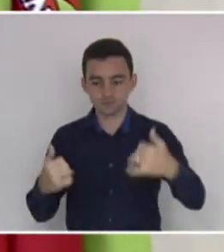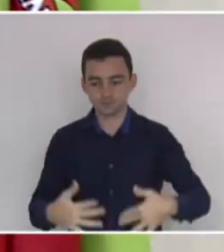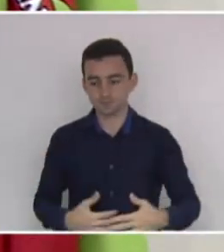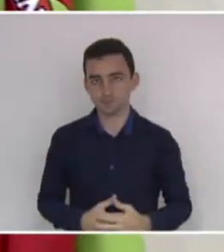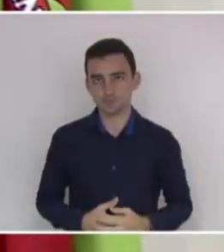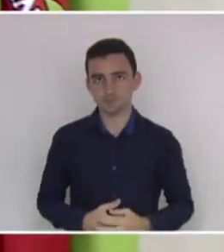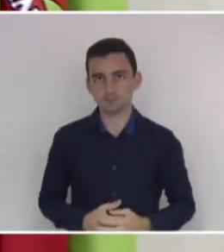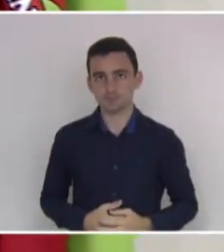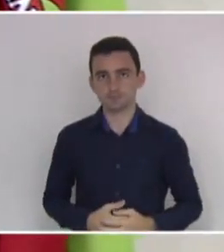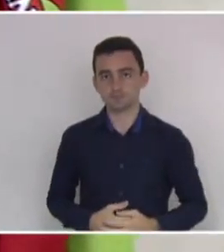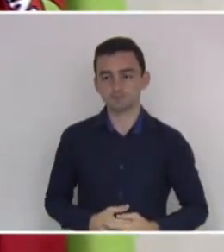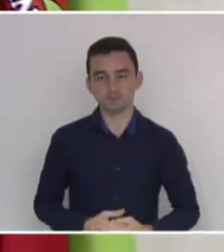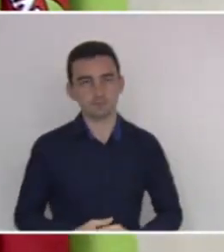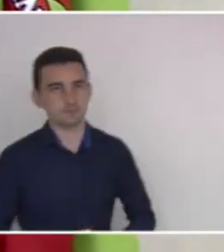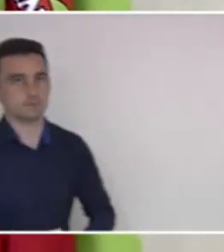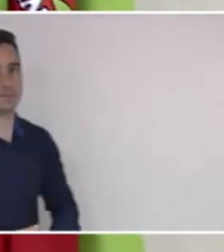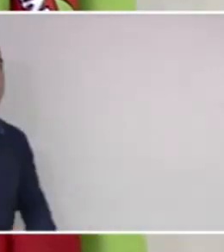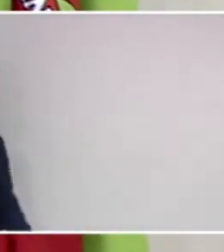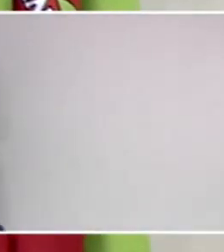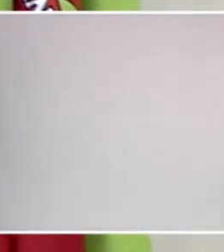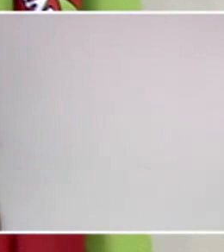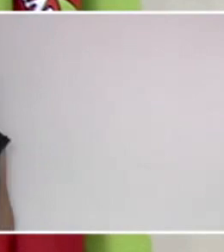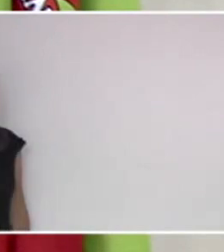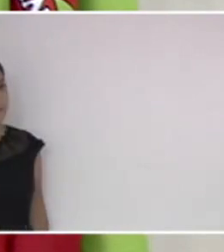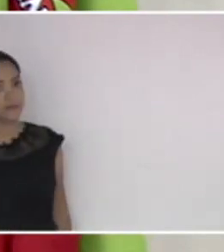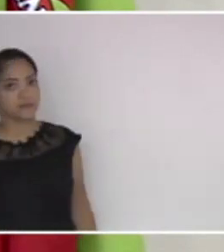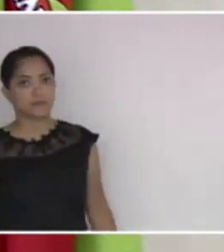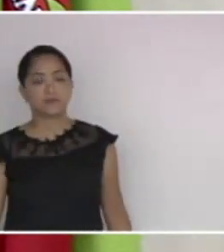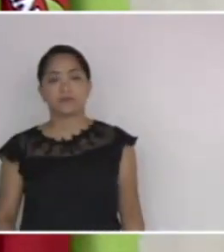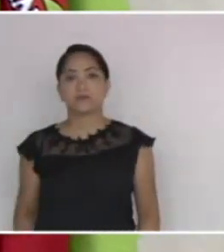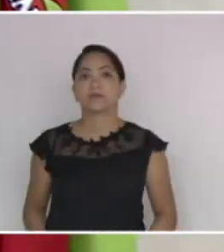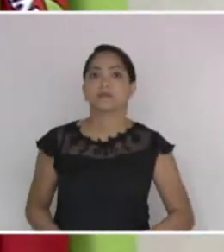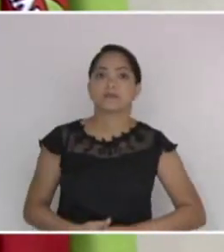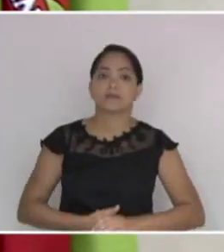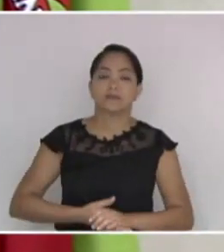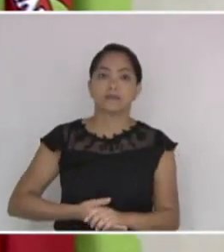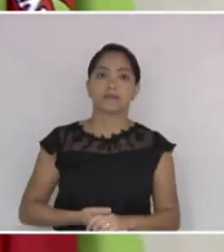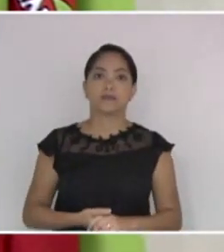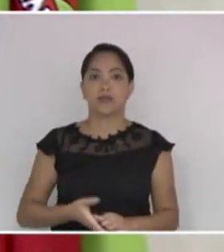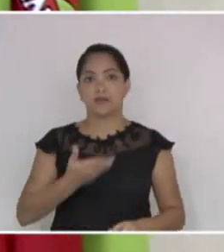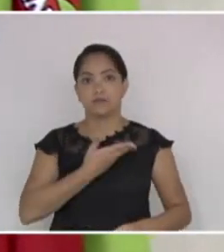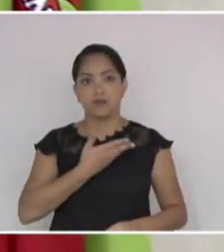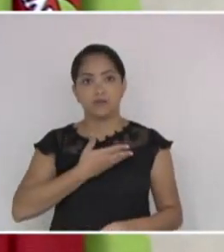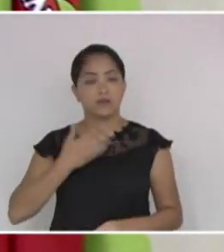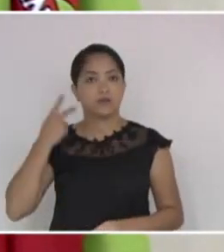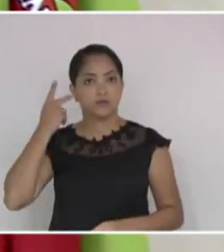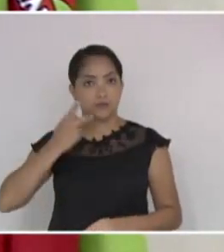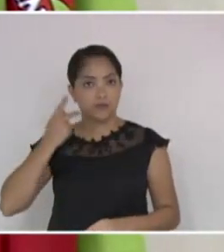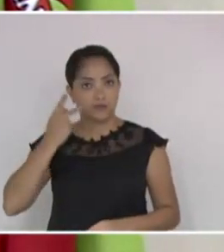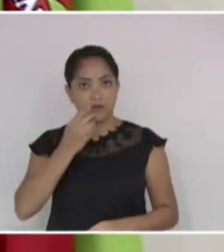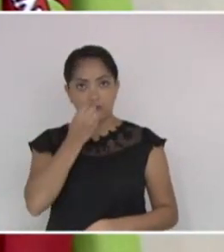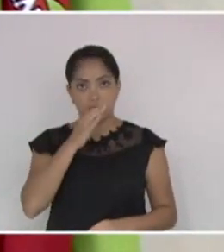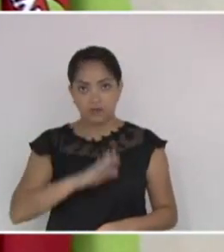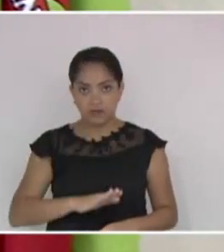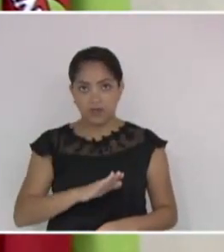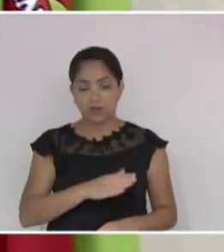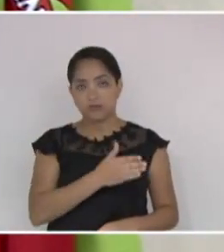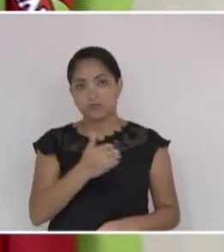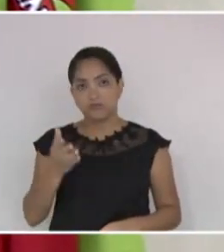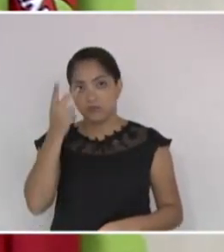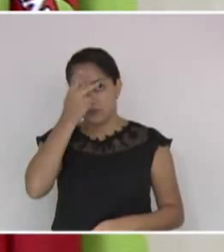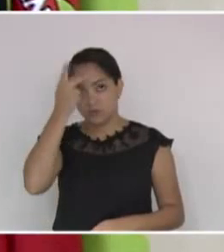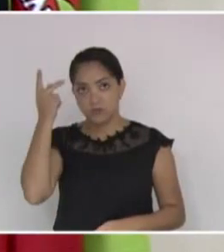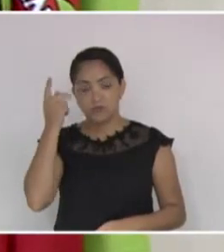Muito obrigada, senhor presidente, senhores deputados, colegas parlamentares, muito boa tarde. Quem nos acompanha